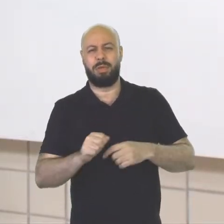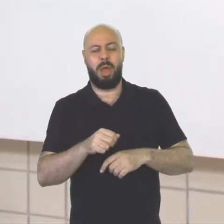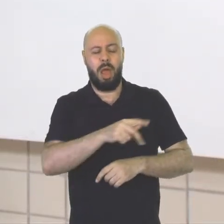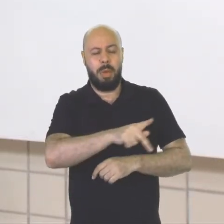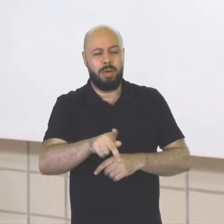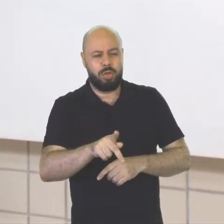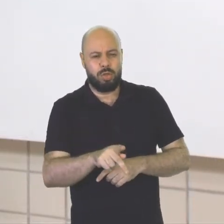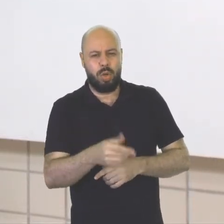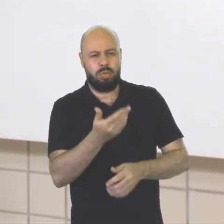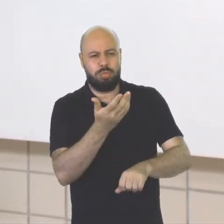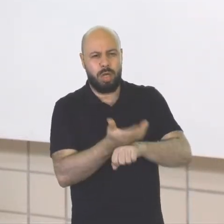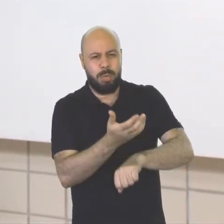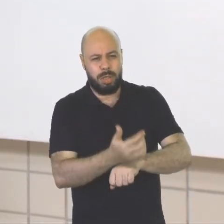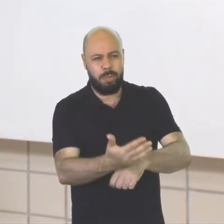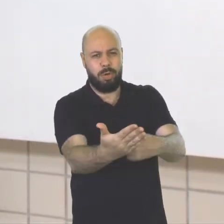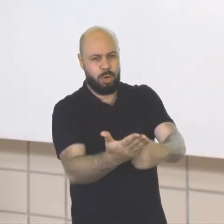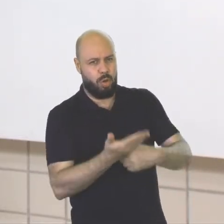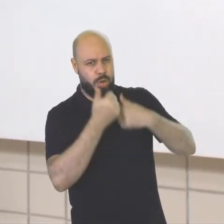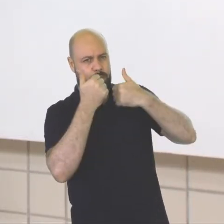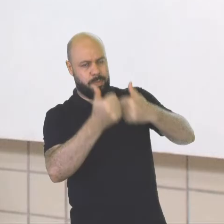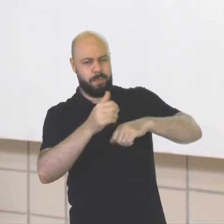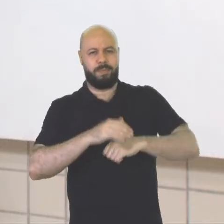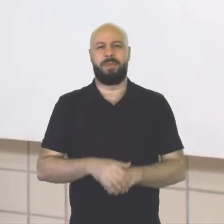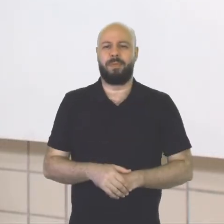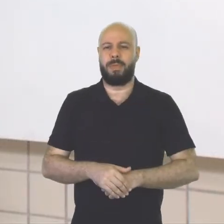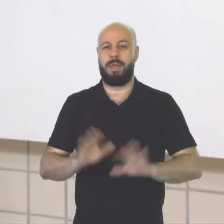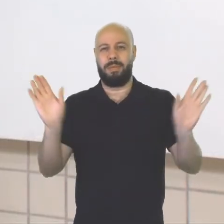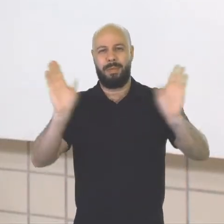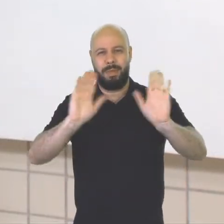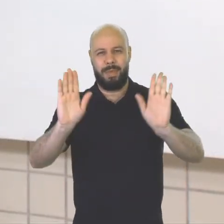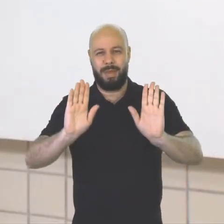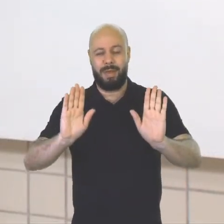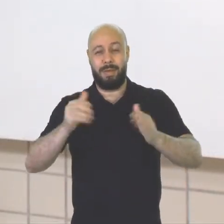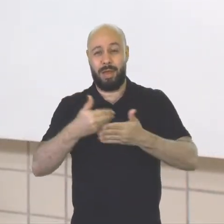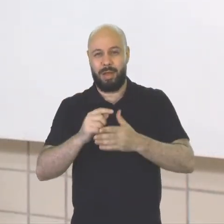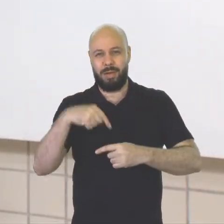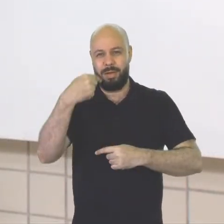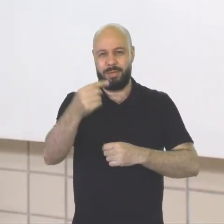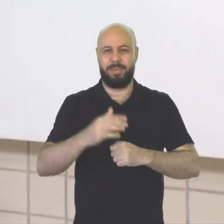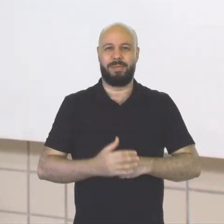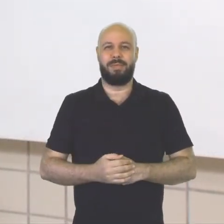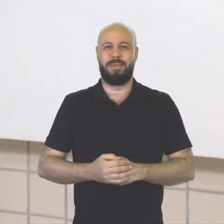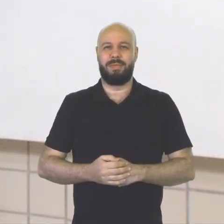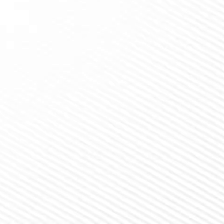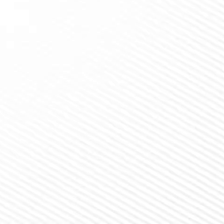que com certeza eles irão tirar as dúvidas de vocês, ok? Bye, bye, até a próxima aula.